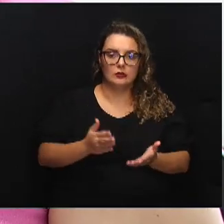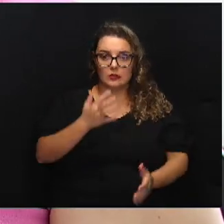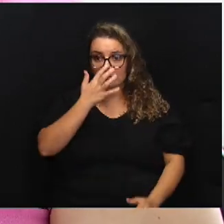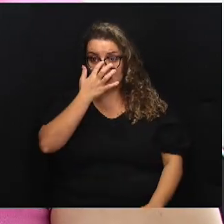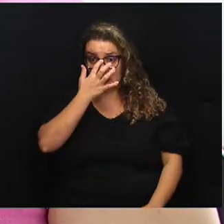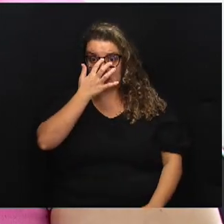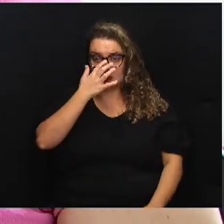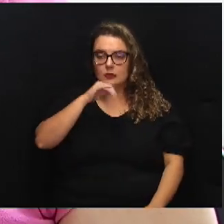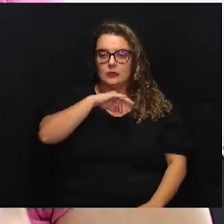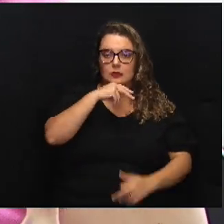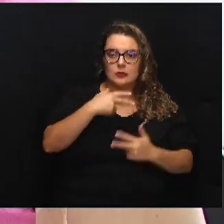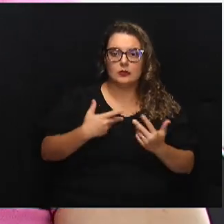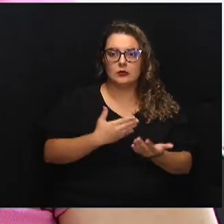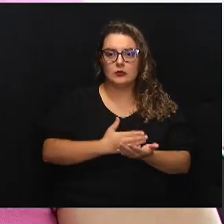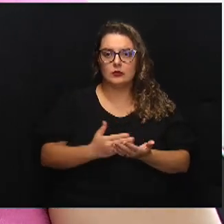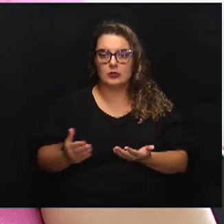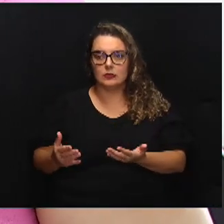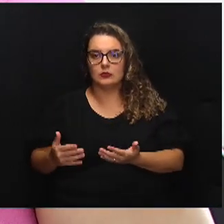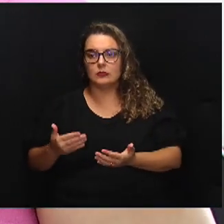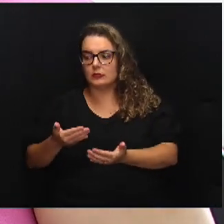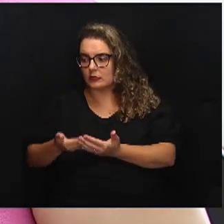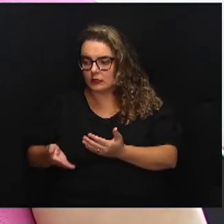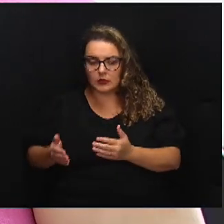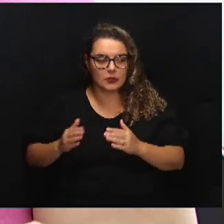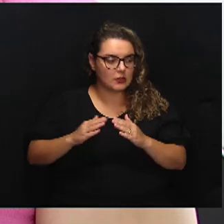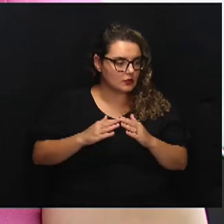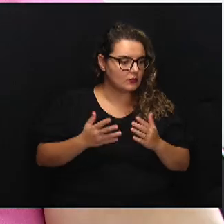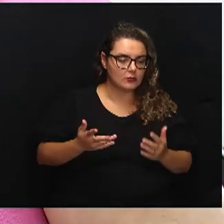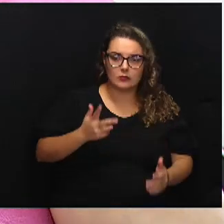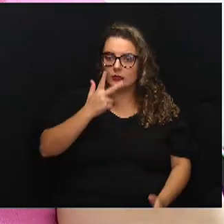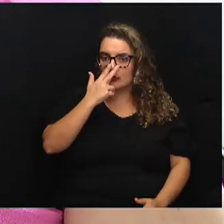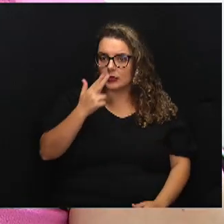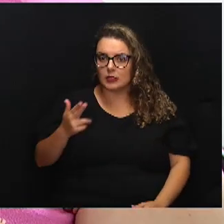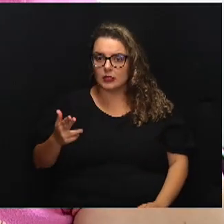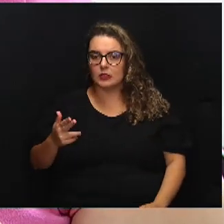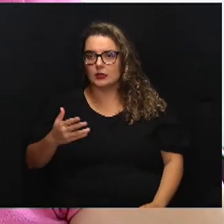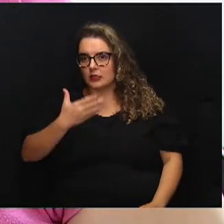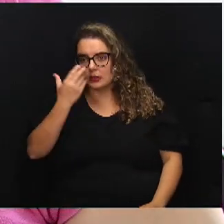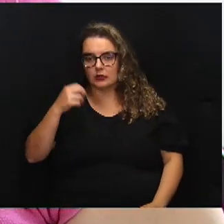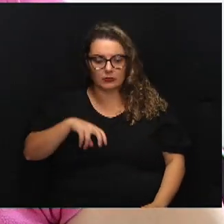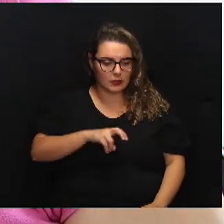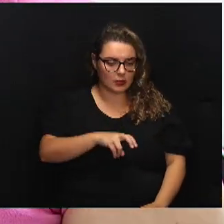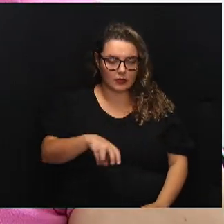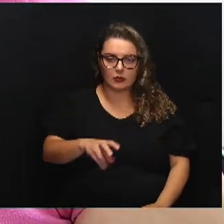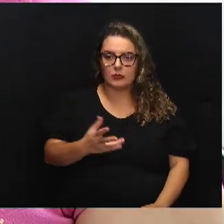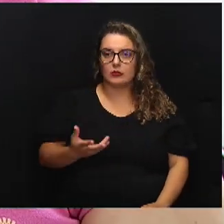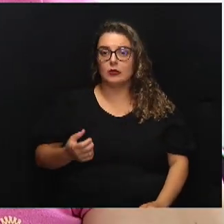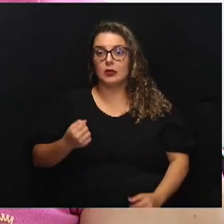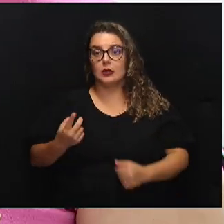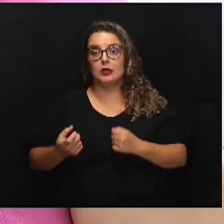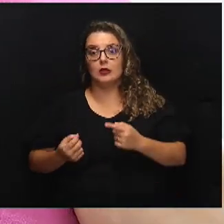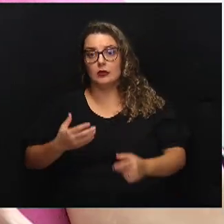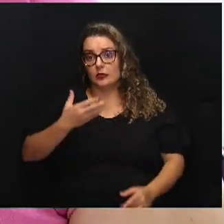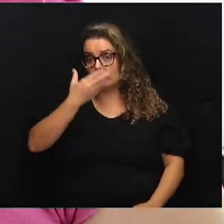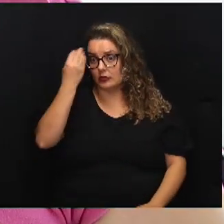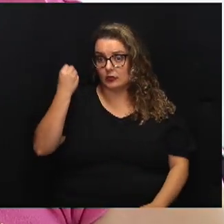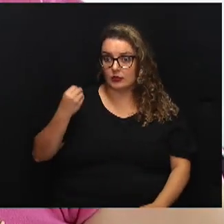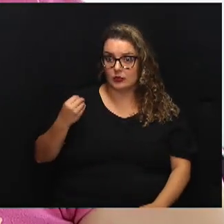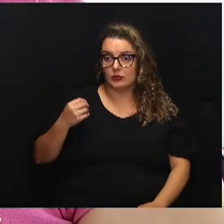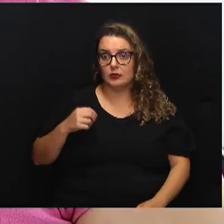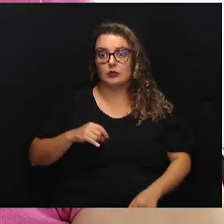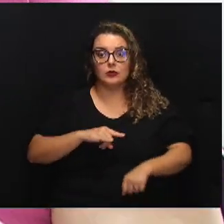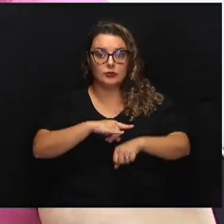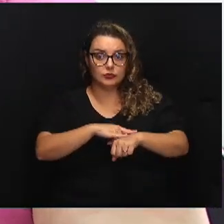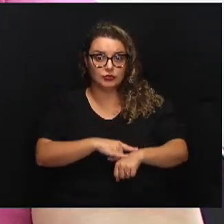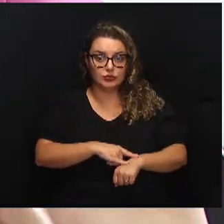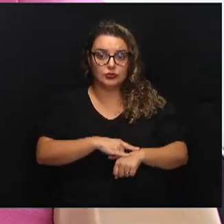os animaizinhos eles começam a ficar meio perdidos pela casa, às vezes parece que esquece o caminho. Alguns começam a esquecer onde faz o xixi e o cocô, ele